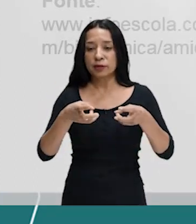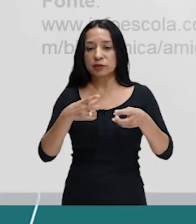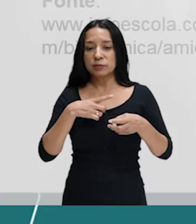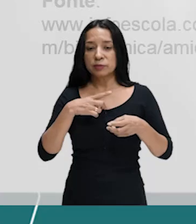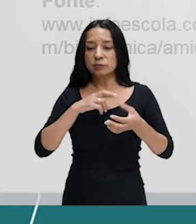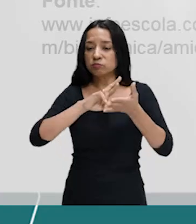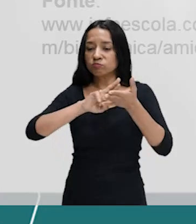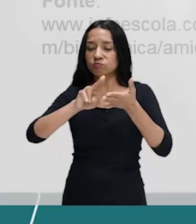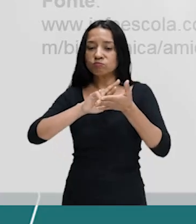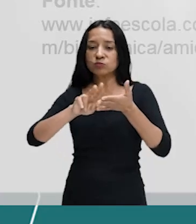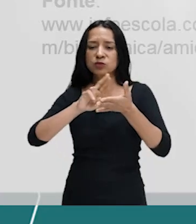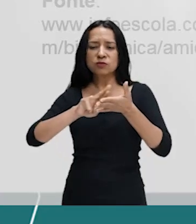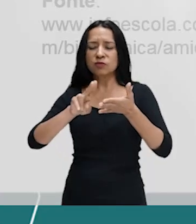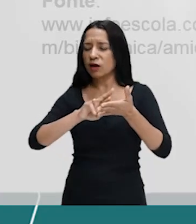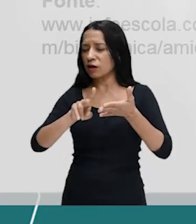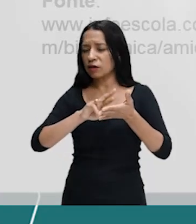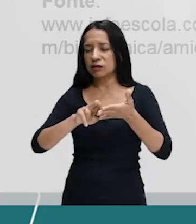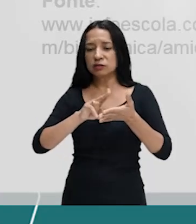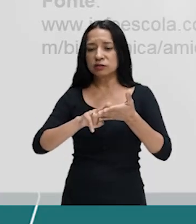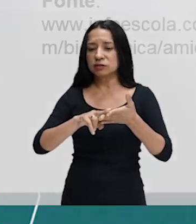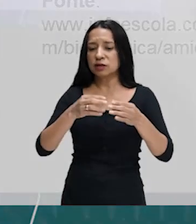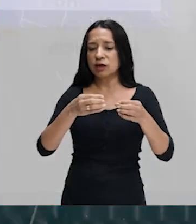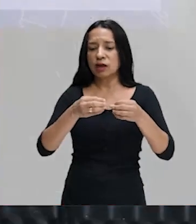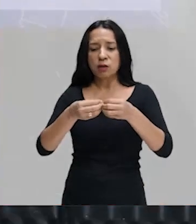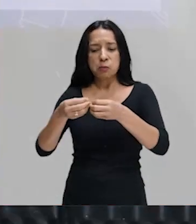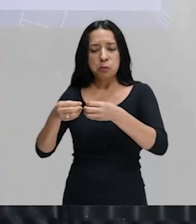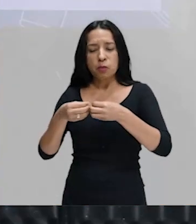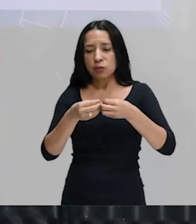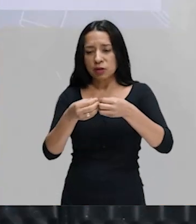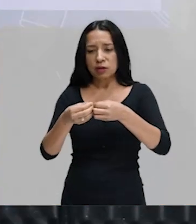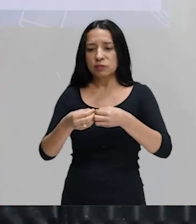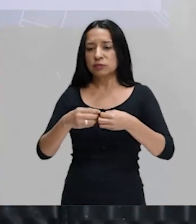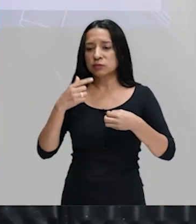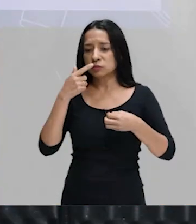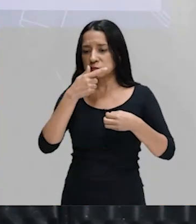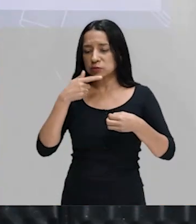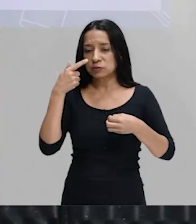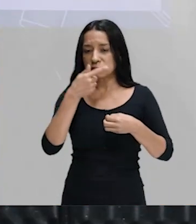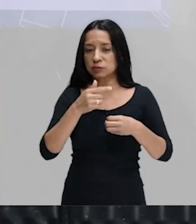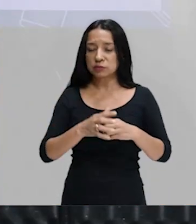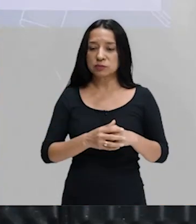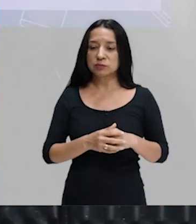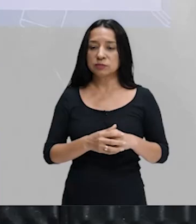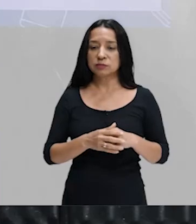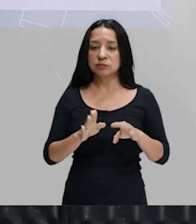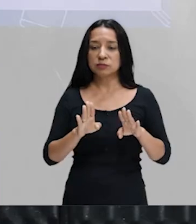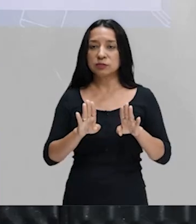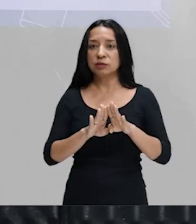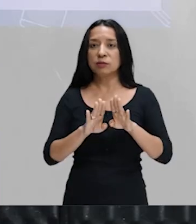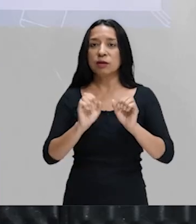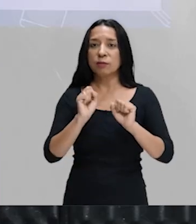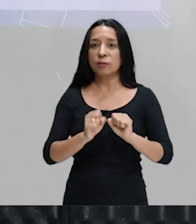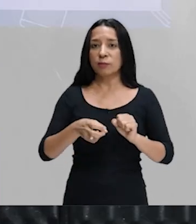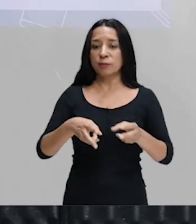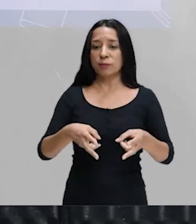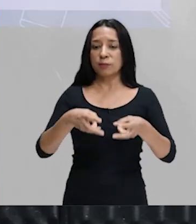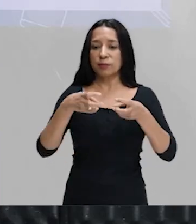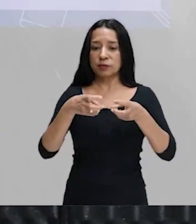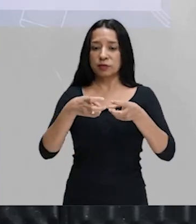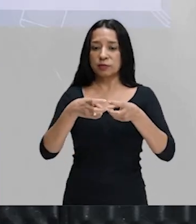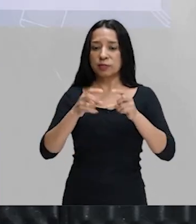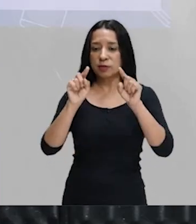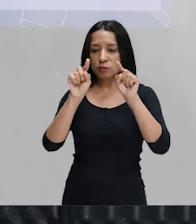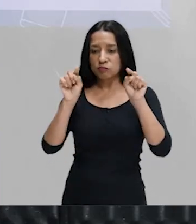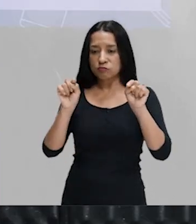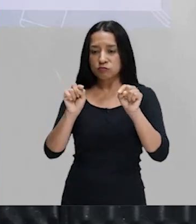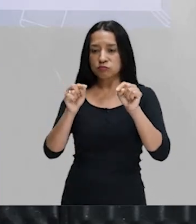tem milhares de moléculas de glicose. Como vocês podem perceber, tem aqui, ó, uma chave em colchete,